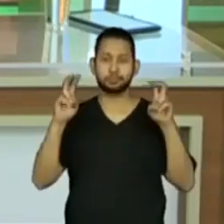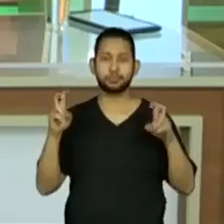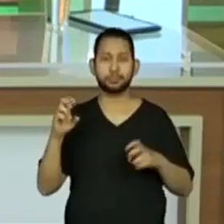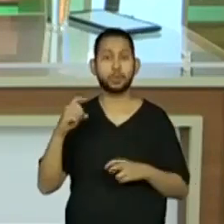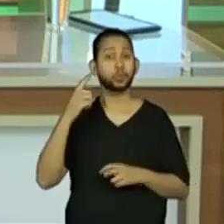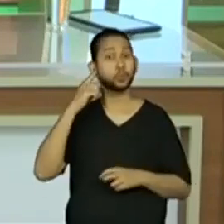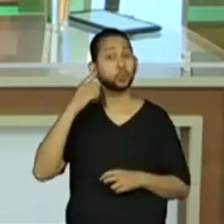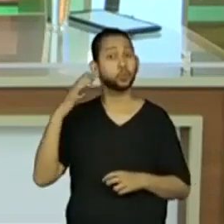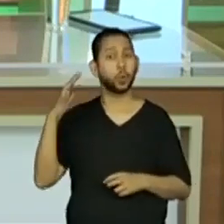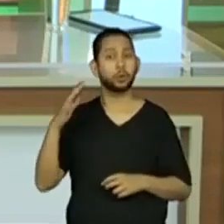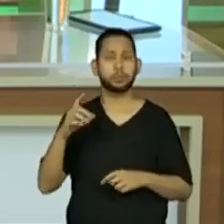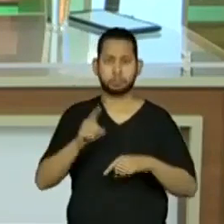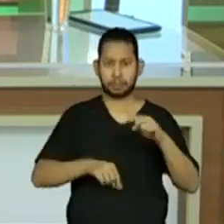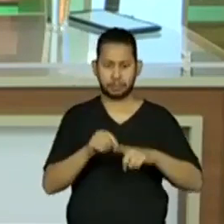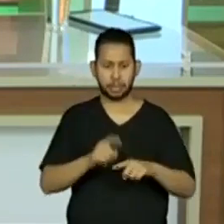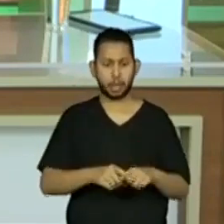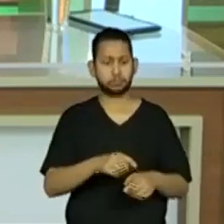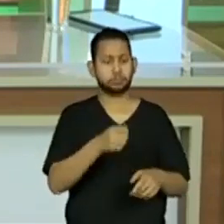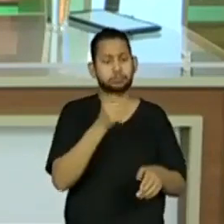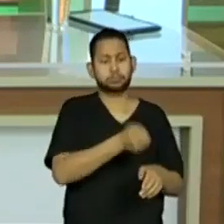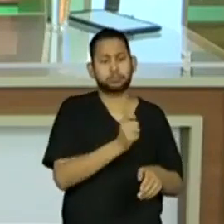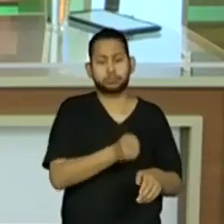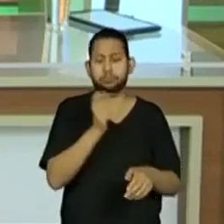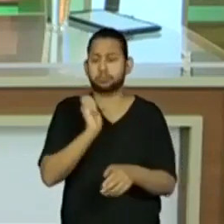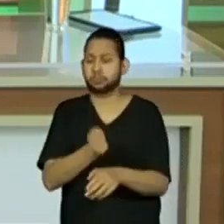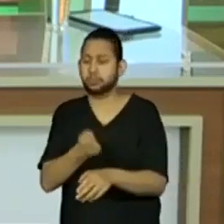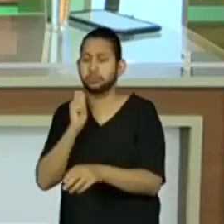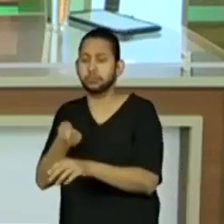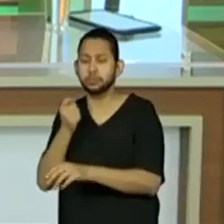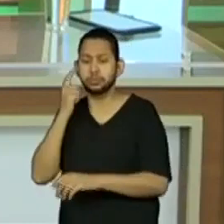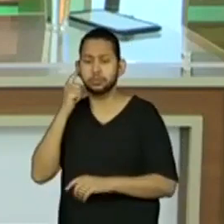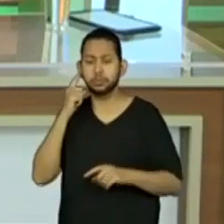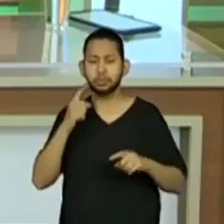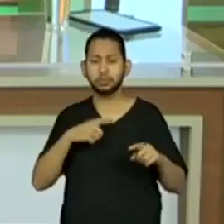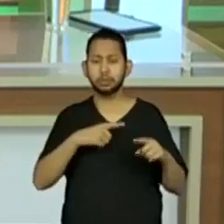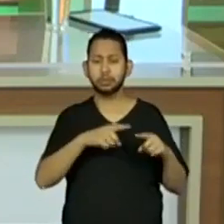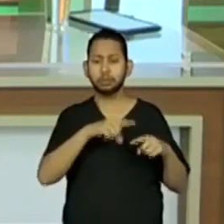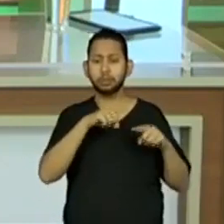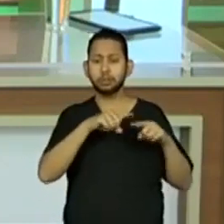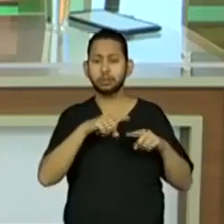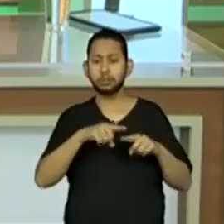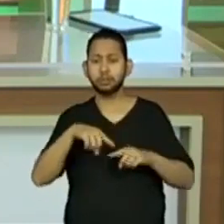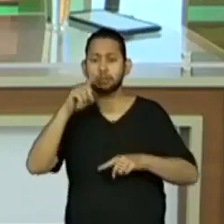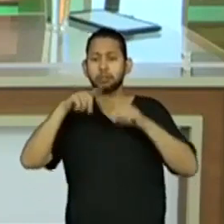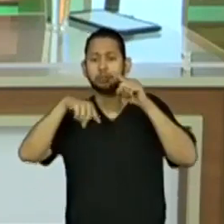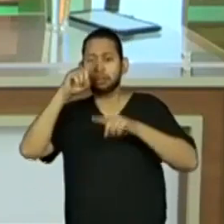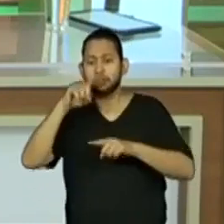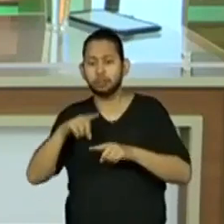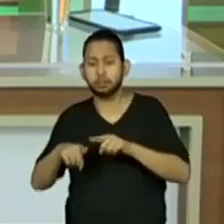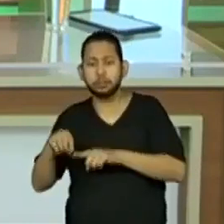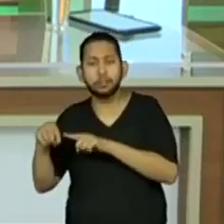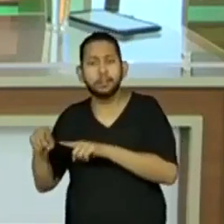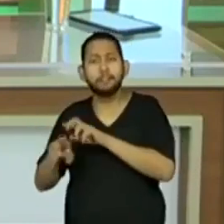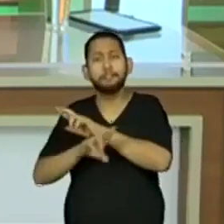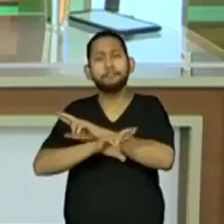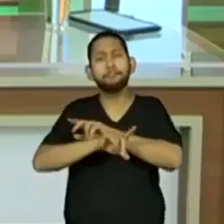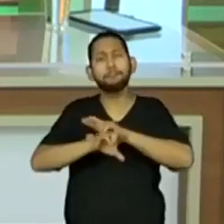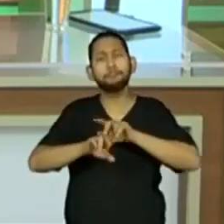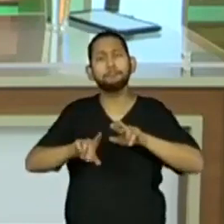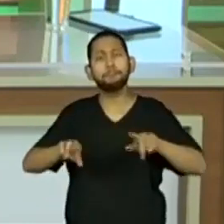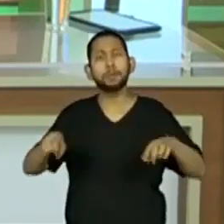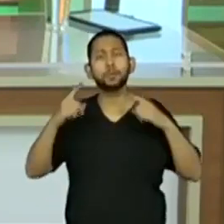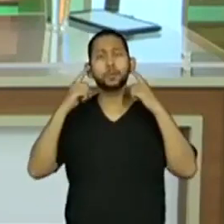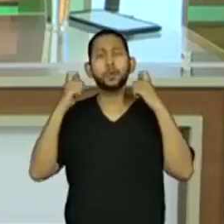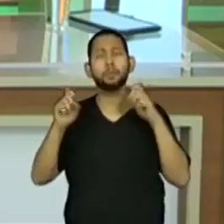de diferentes materiais e verificar as variáveis, né, os diferentes tipos